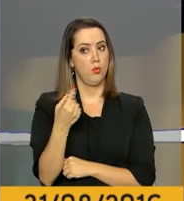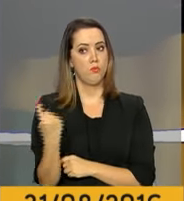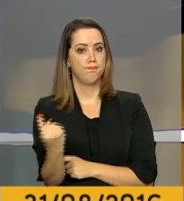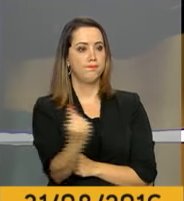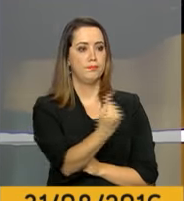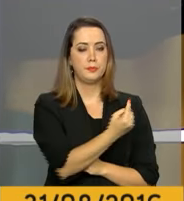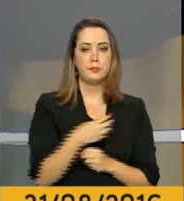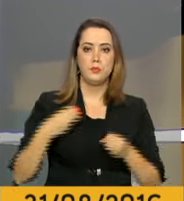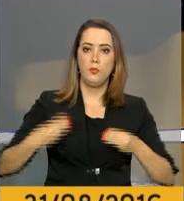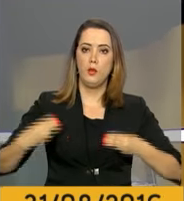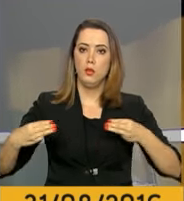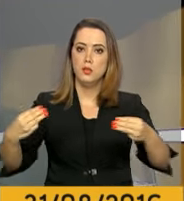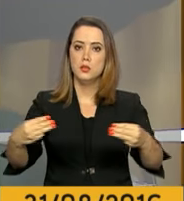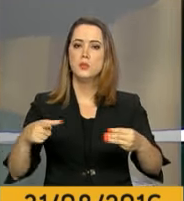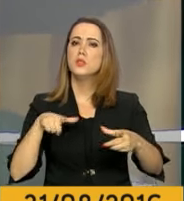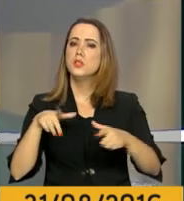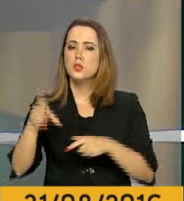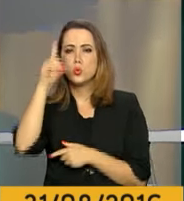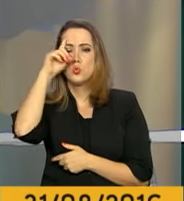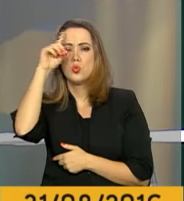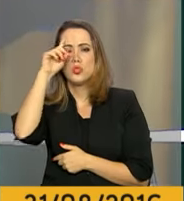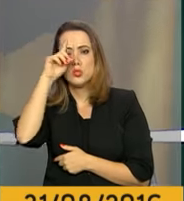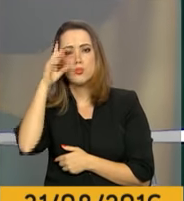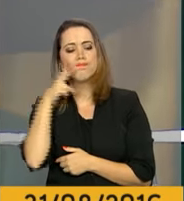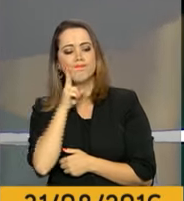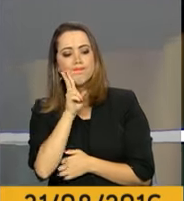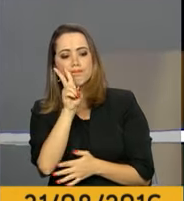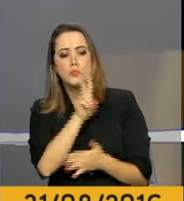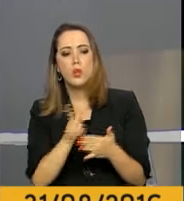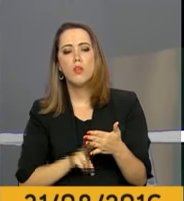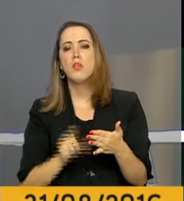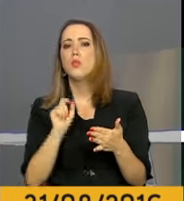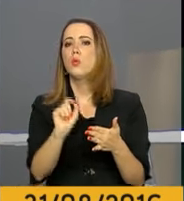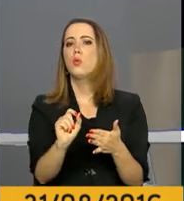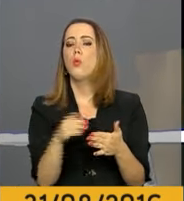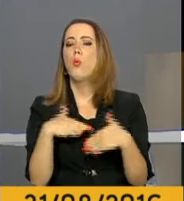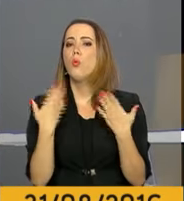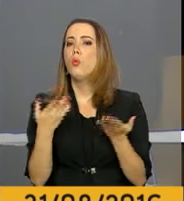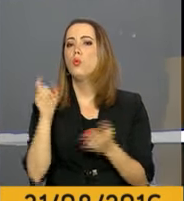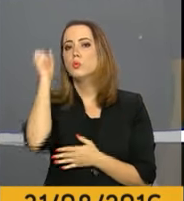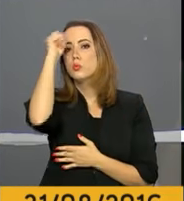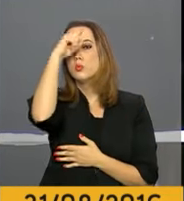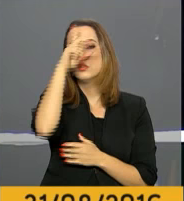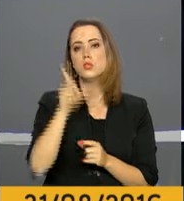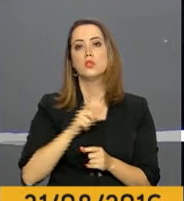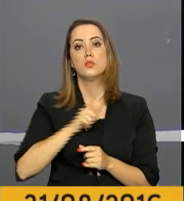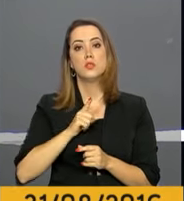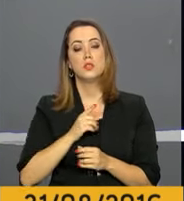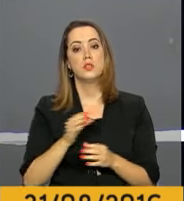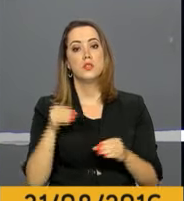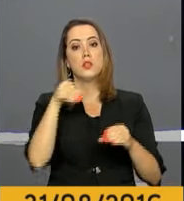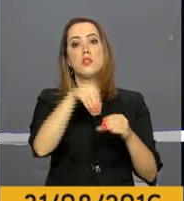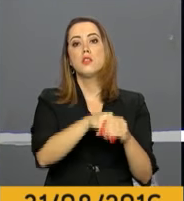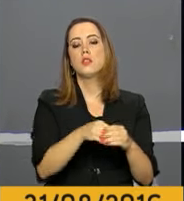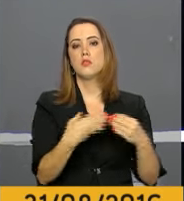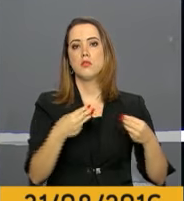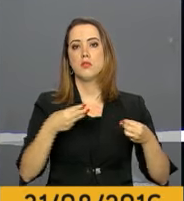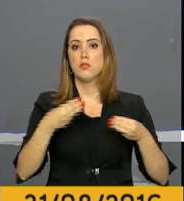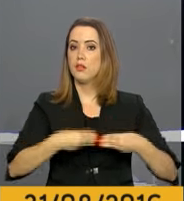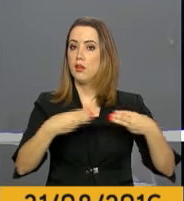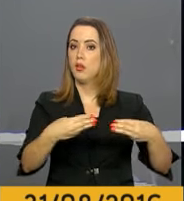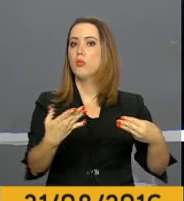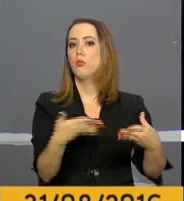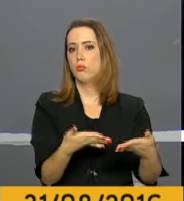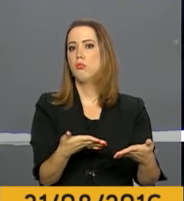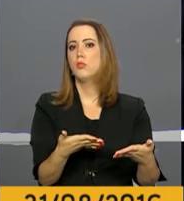no cotidiano, né, possam examinar quais são as dificuldades lá existentes e possam superá-las. A